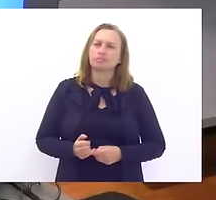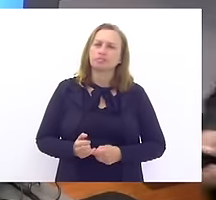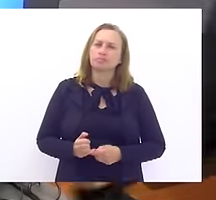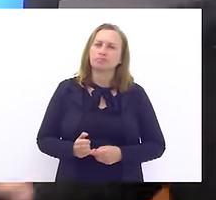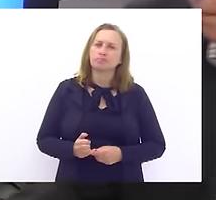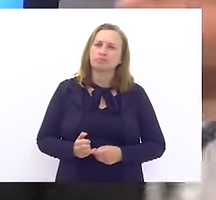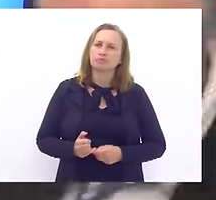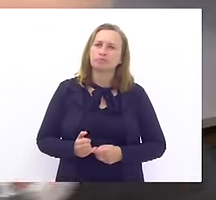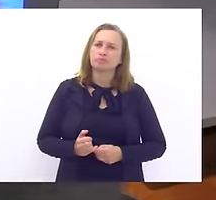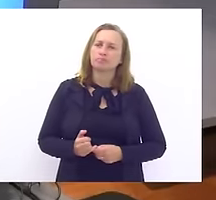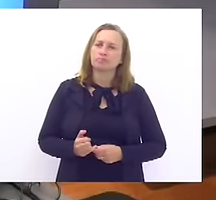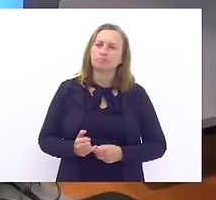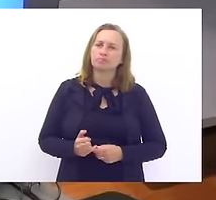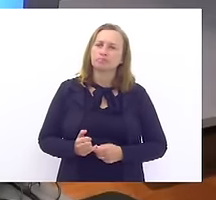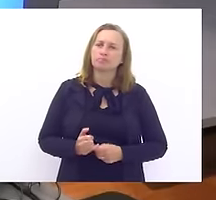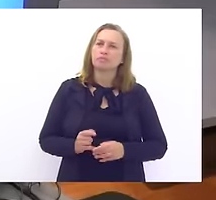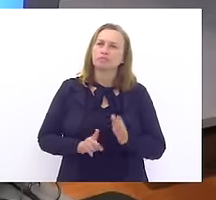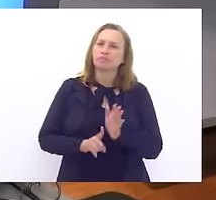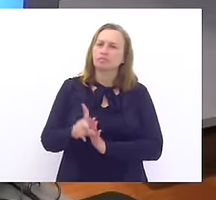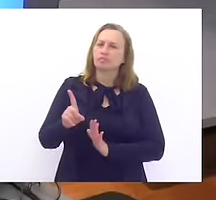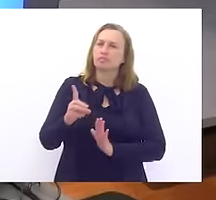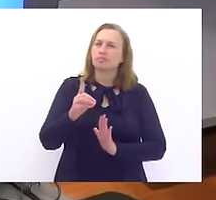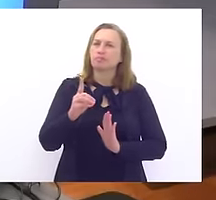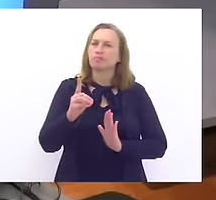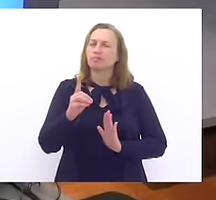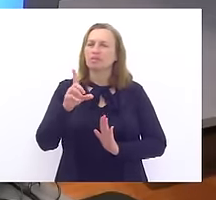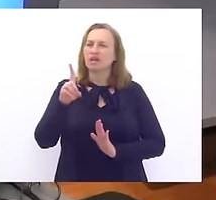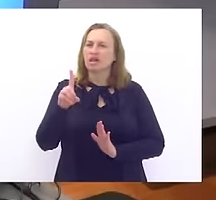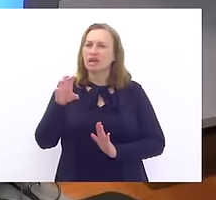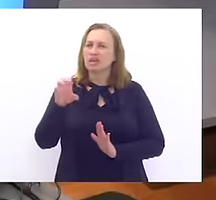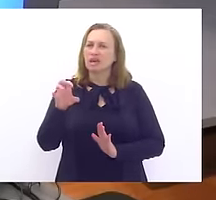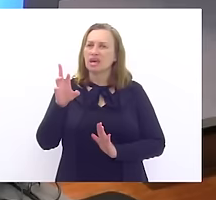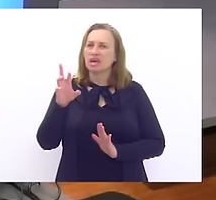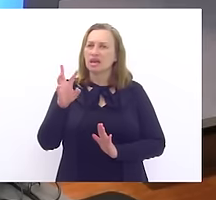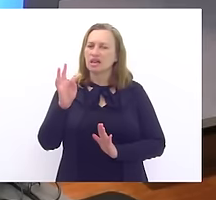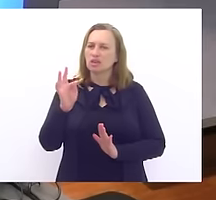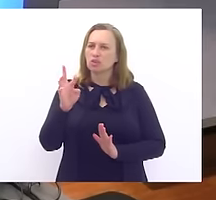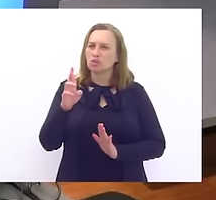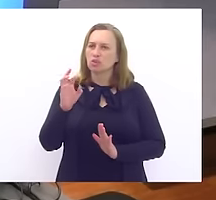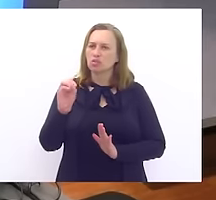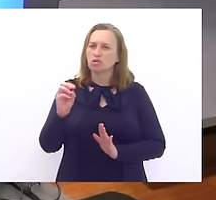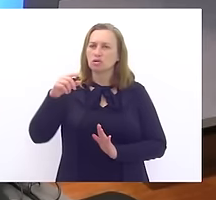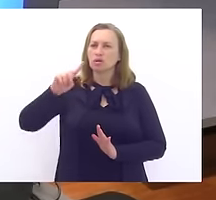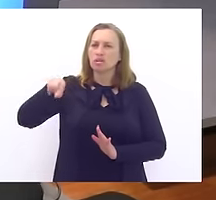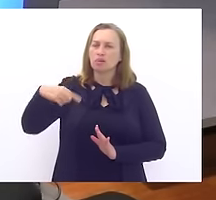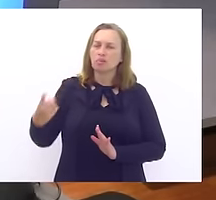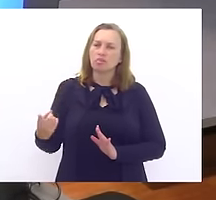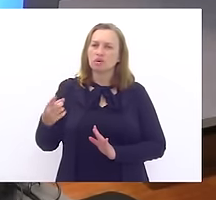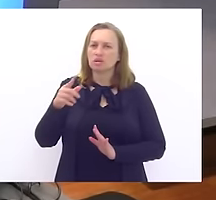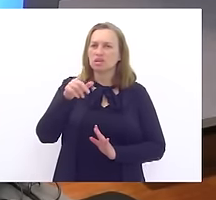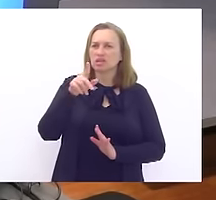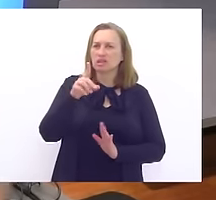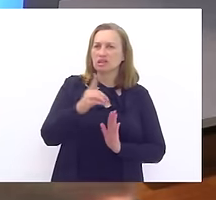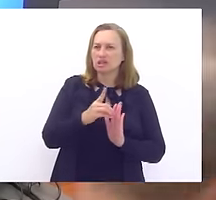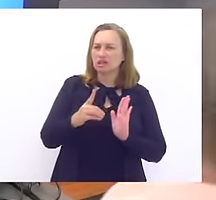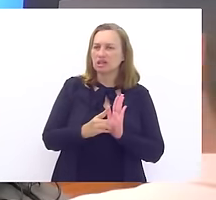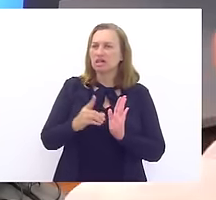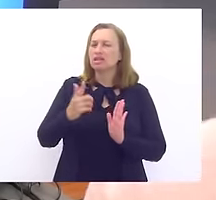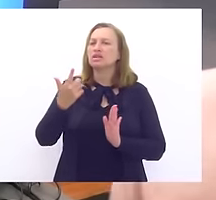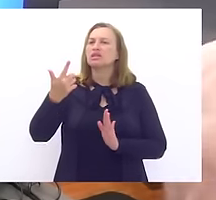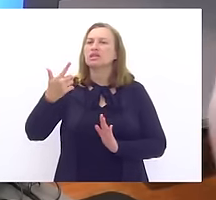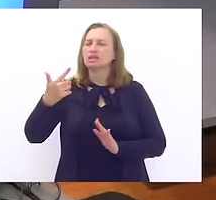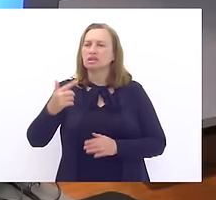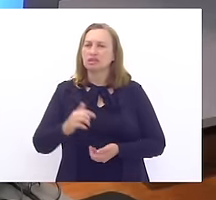eu vou perguntar primeiro para o neto depois para o Detran depois vou falar com a pele é vou falar com